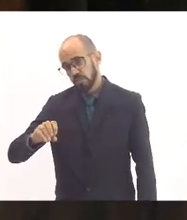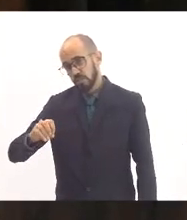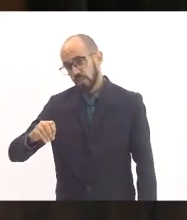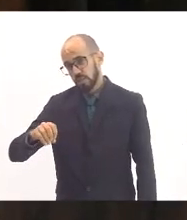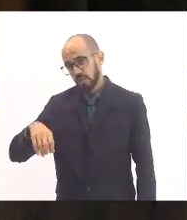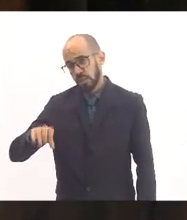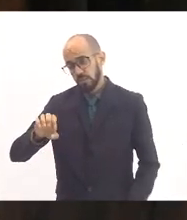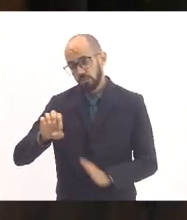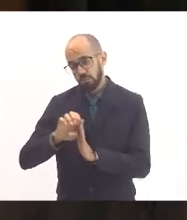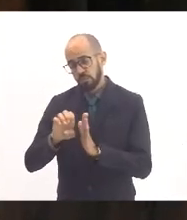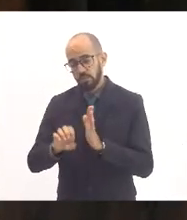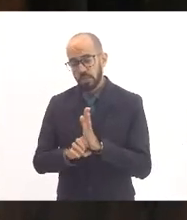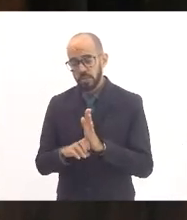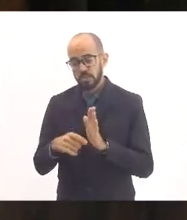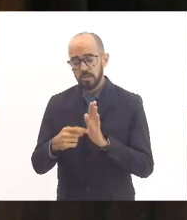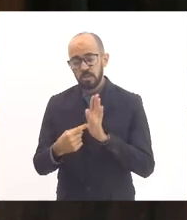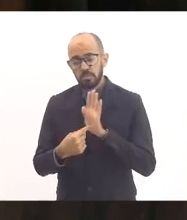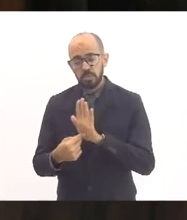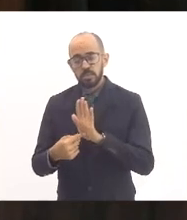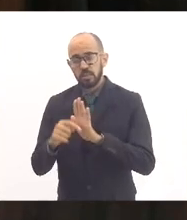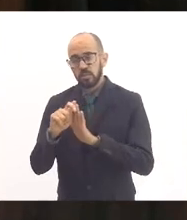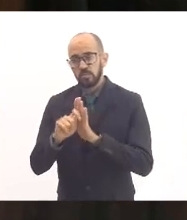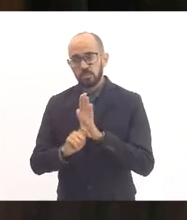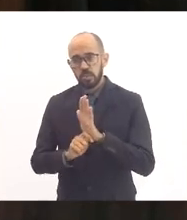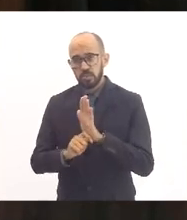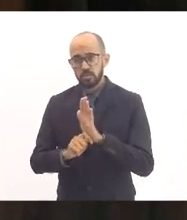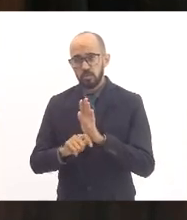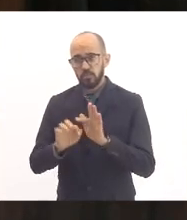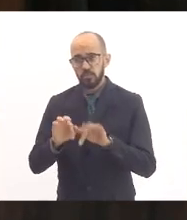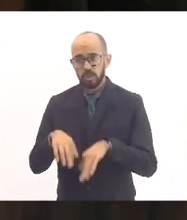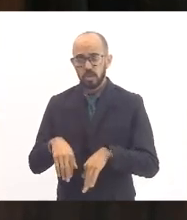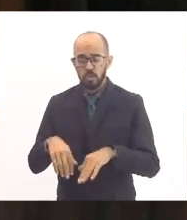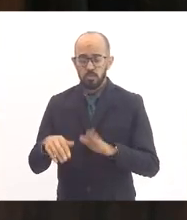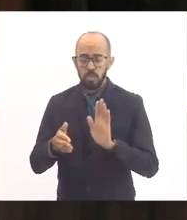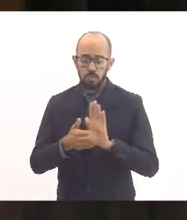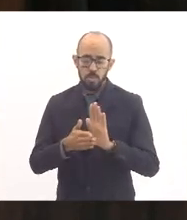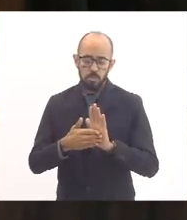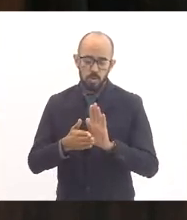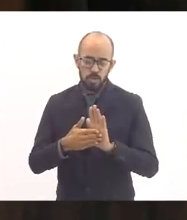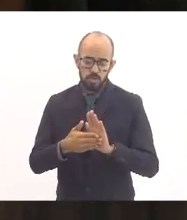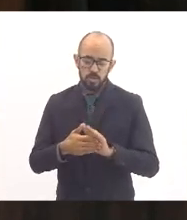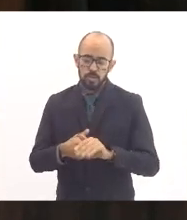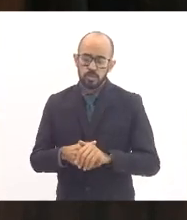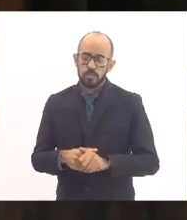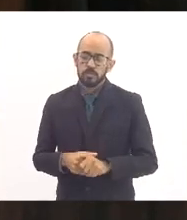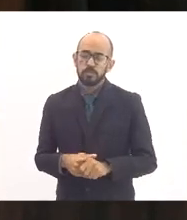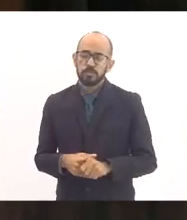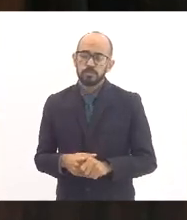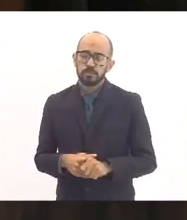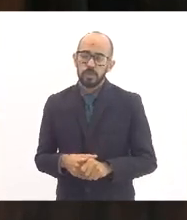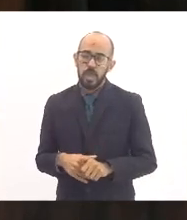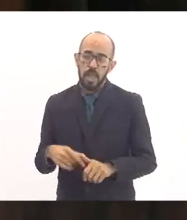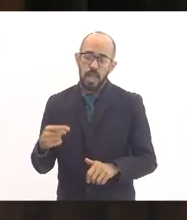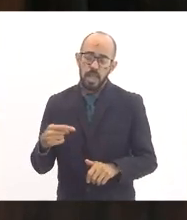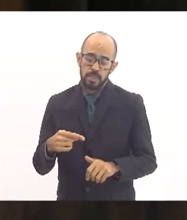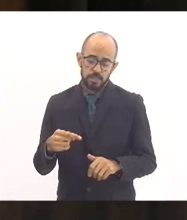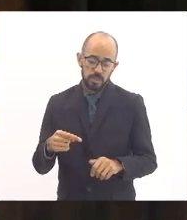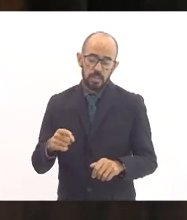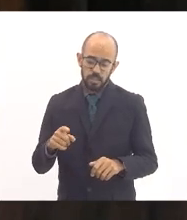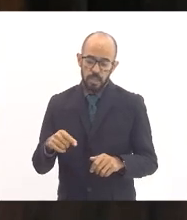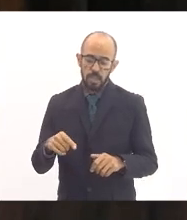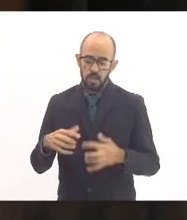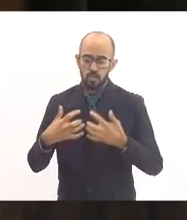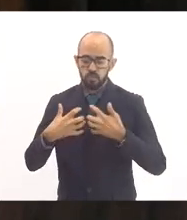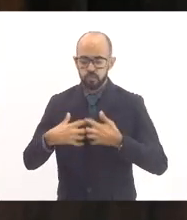emendas apresentar um texto final uma proposta de texto final essa proposta Essa é a mecânica